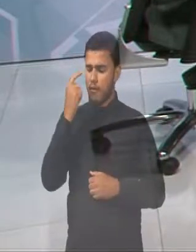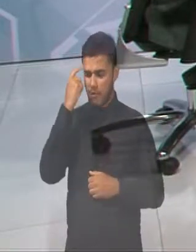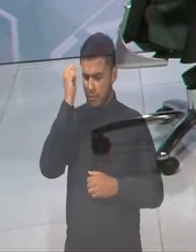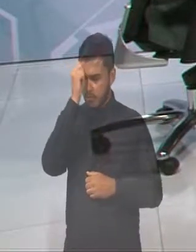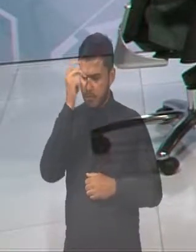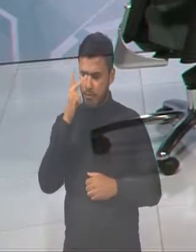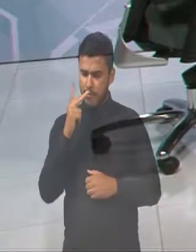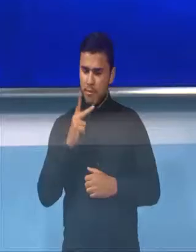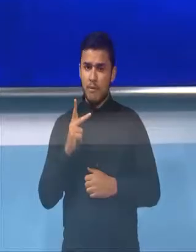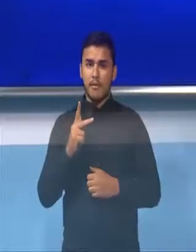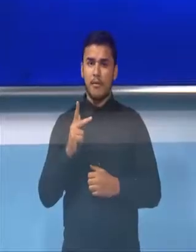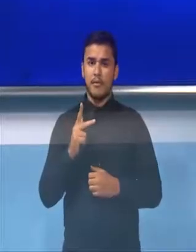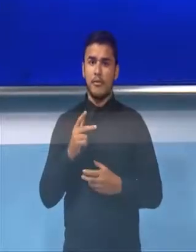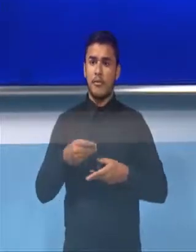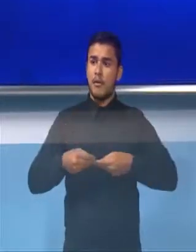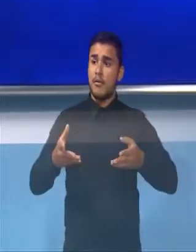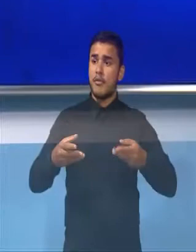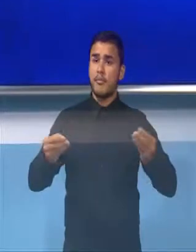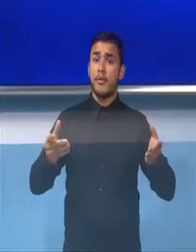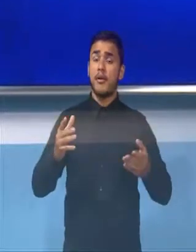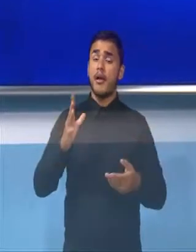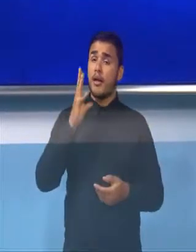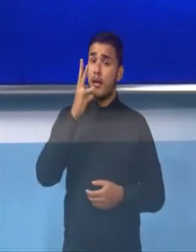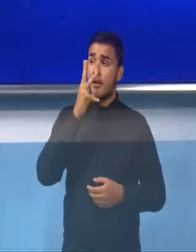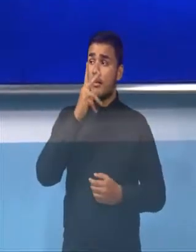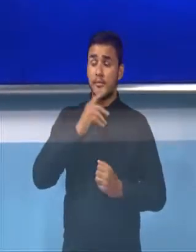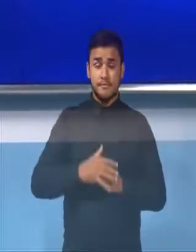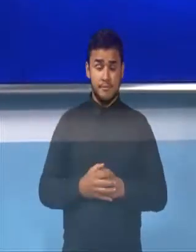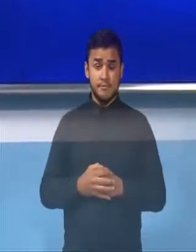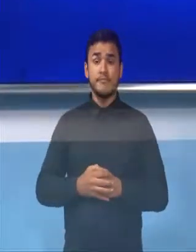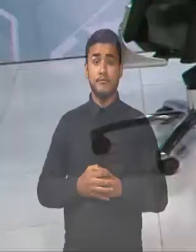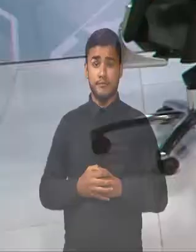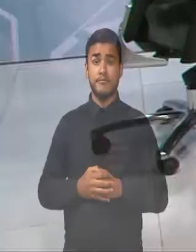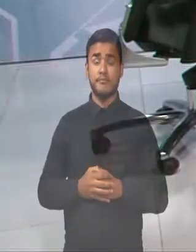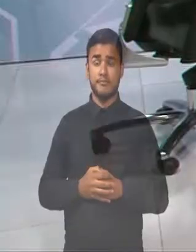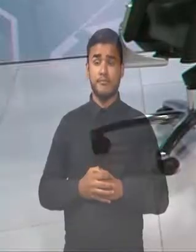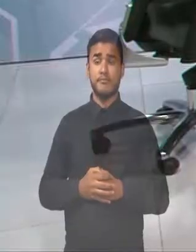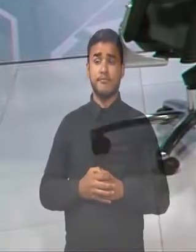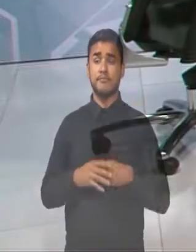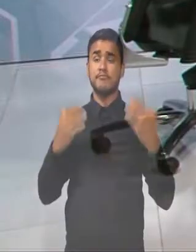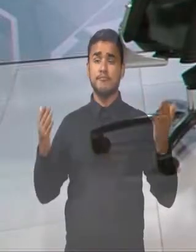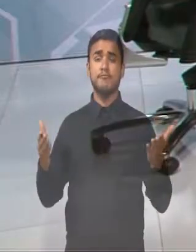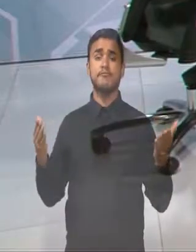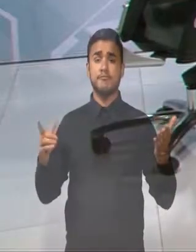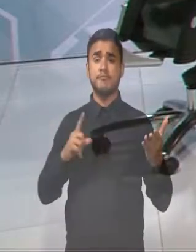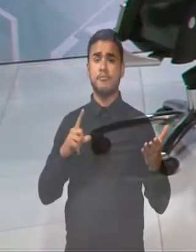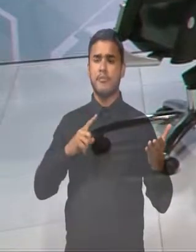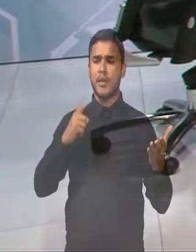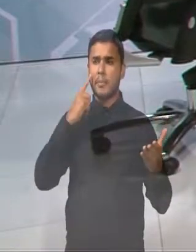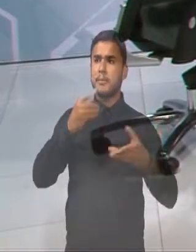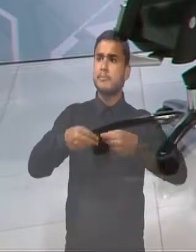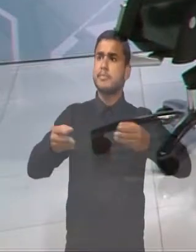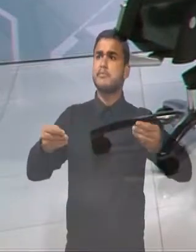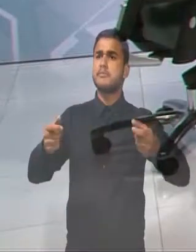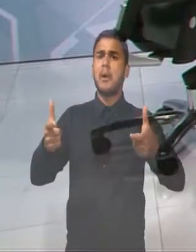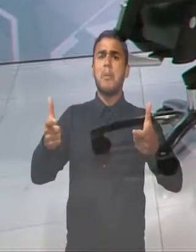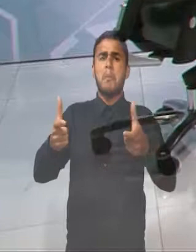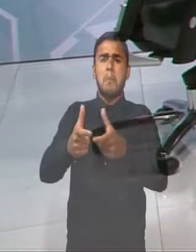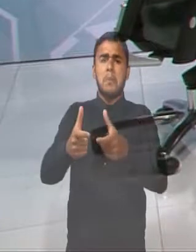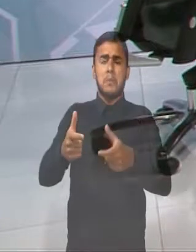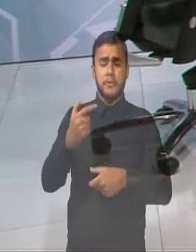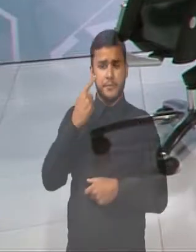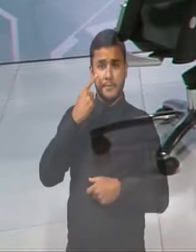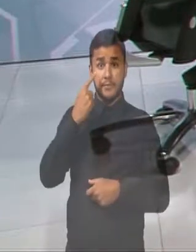só circulava mais lentamente. E claro, com poder, com alcance menor, entendeu? Mas isso